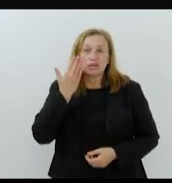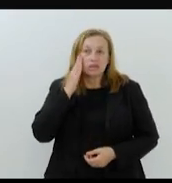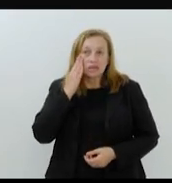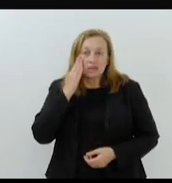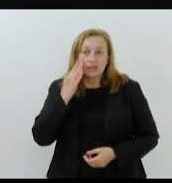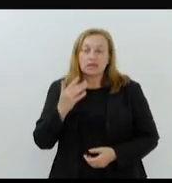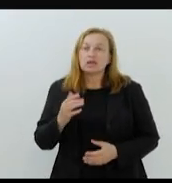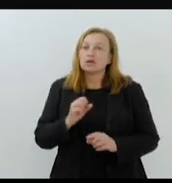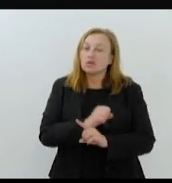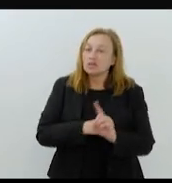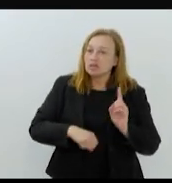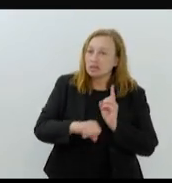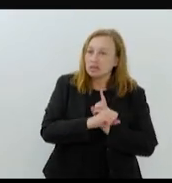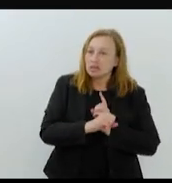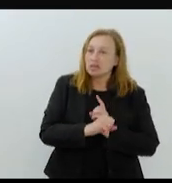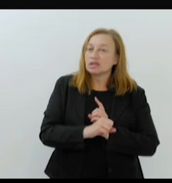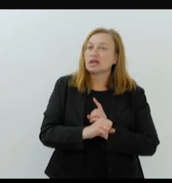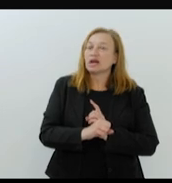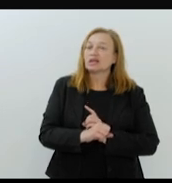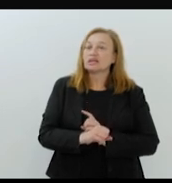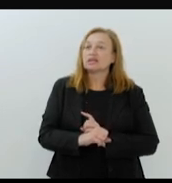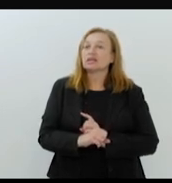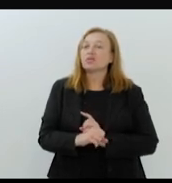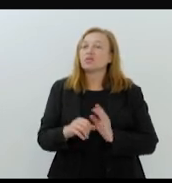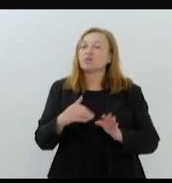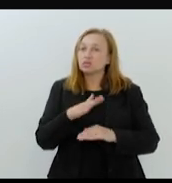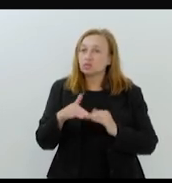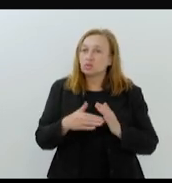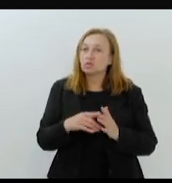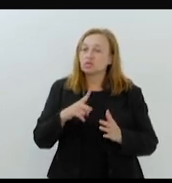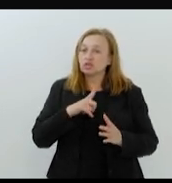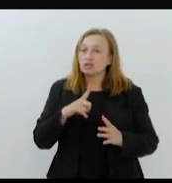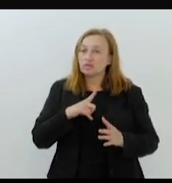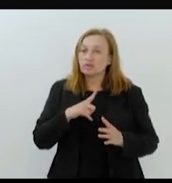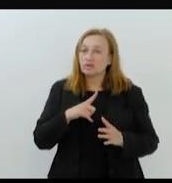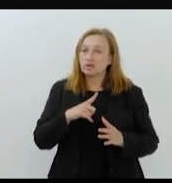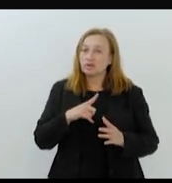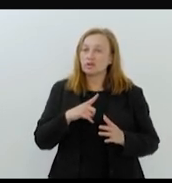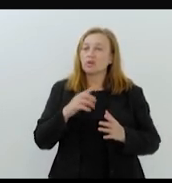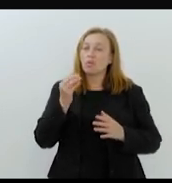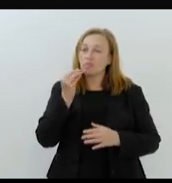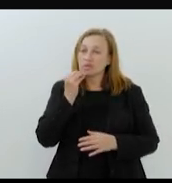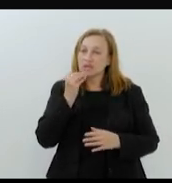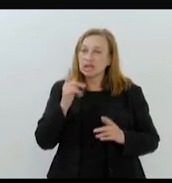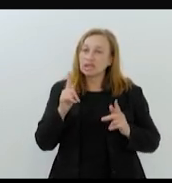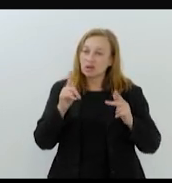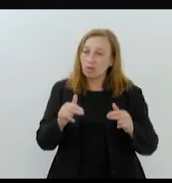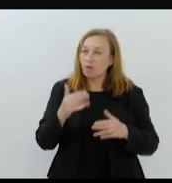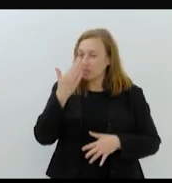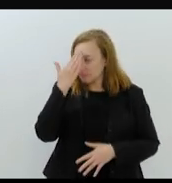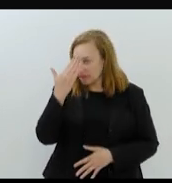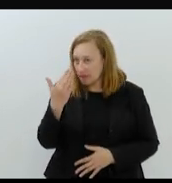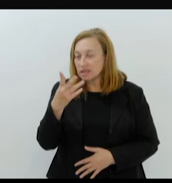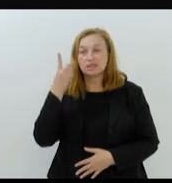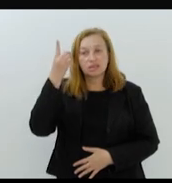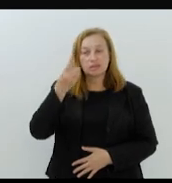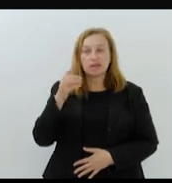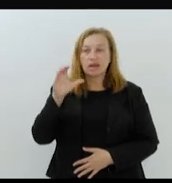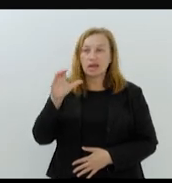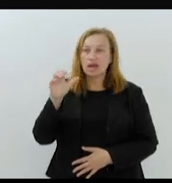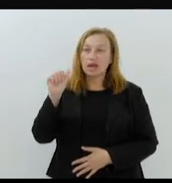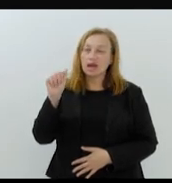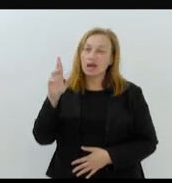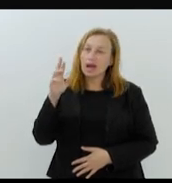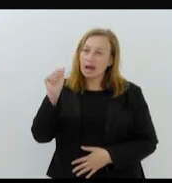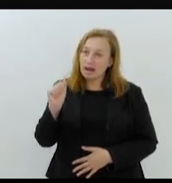uma sociedade inclusiva quando todos têm uma igual oportunidade. Então, obrigada, né, deputada Carla